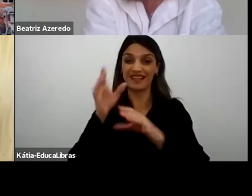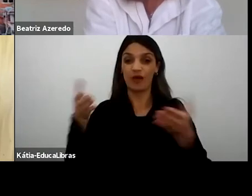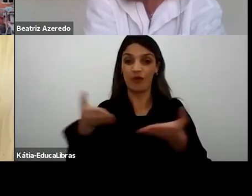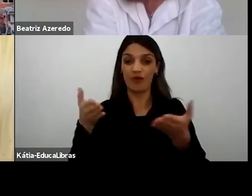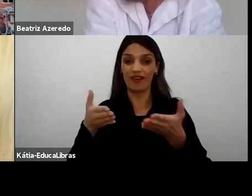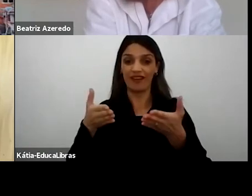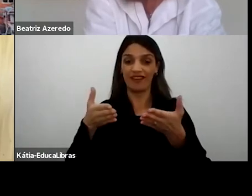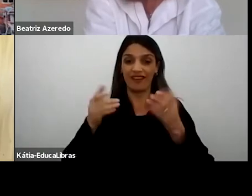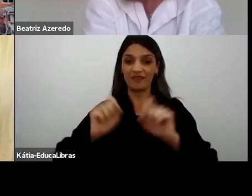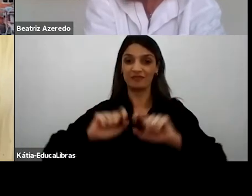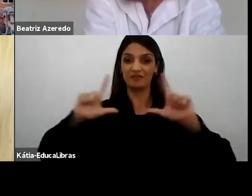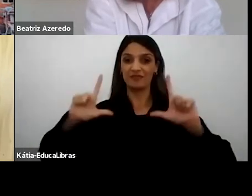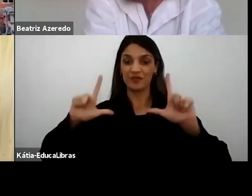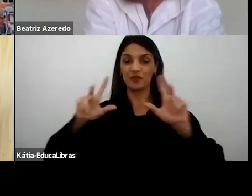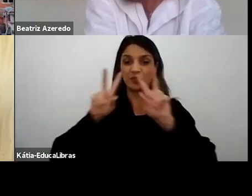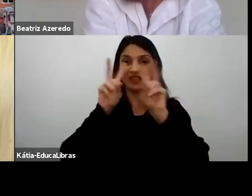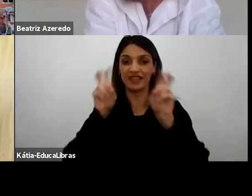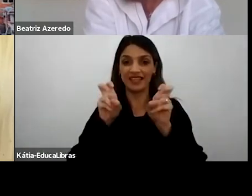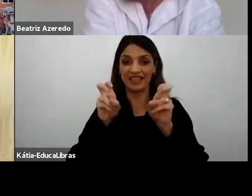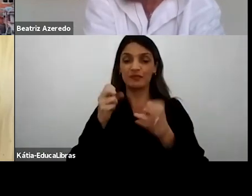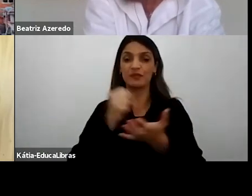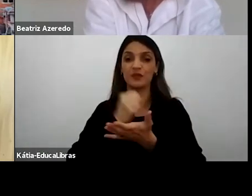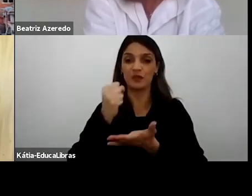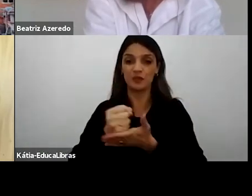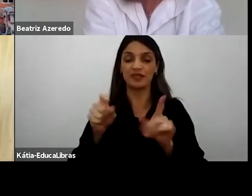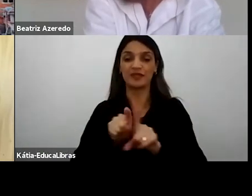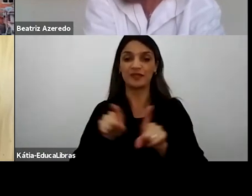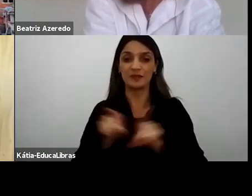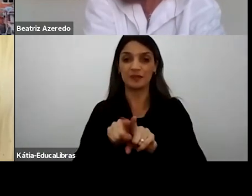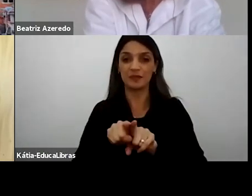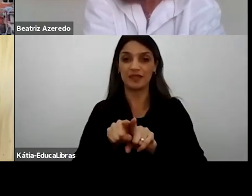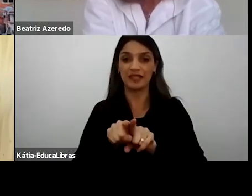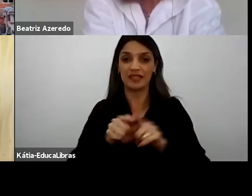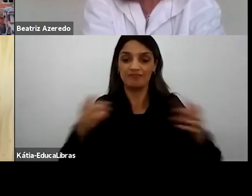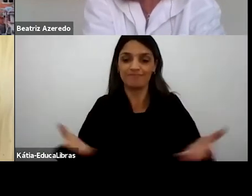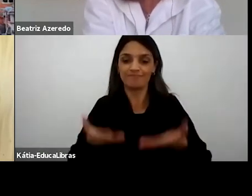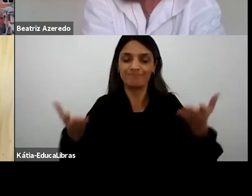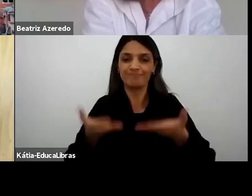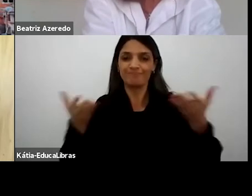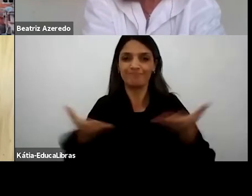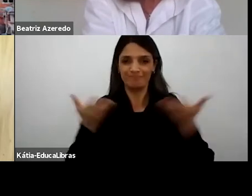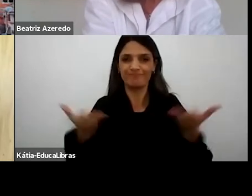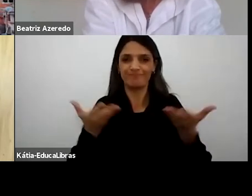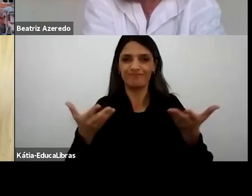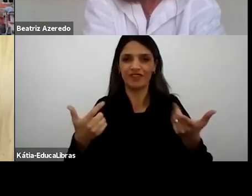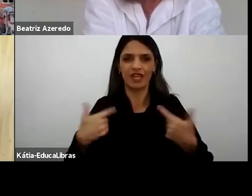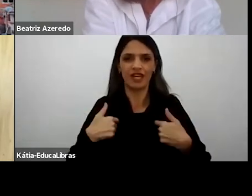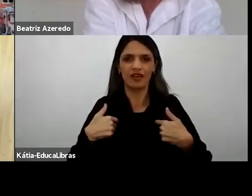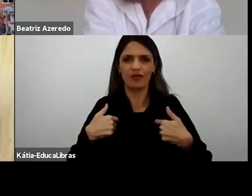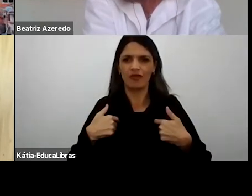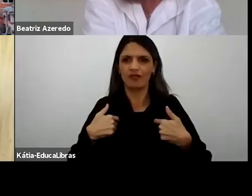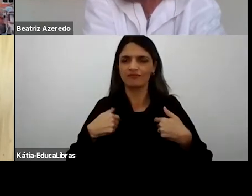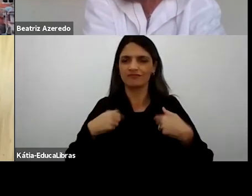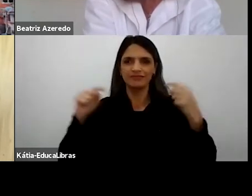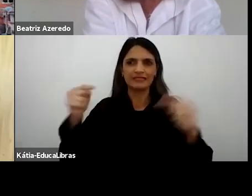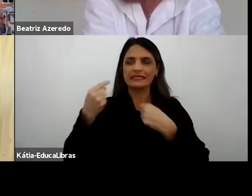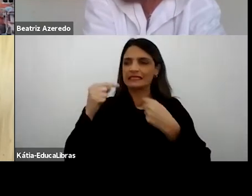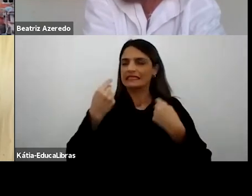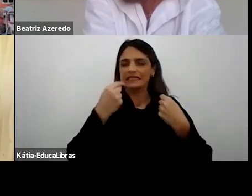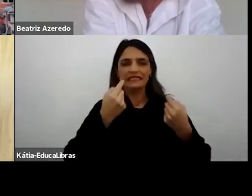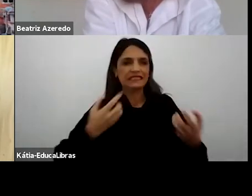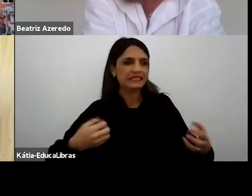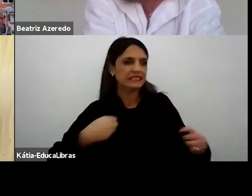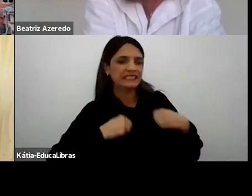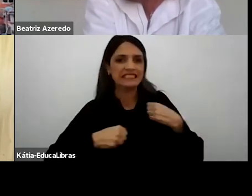com esse tema e com esse documento aí, inspirador. Eu estou super provocada pelas falas, né, do Gilson,